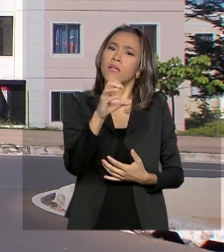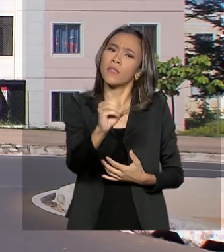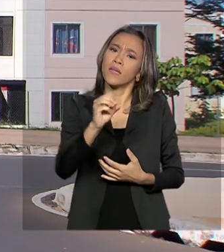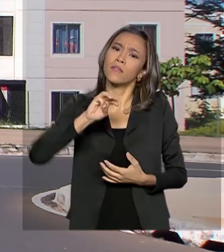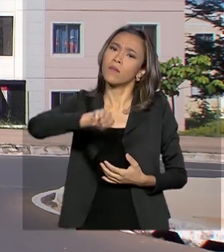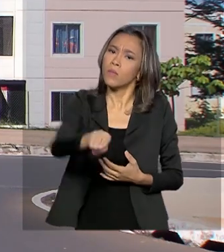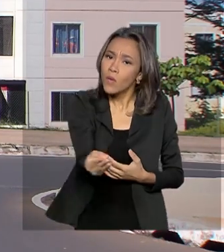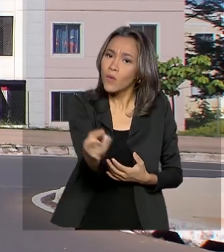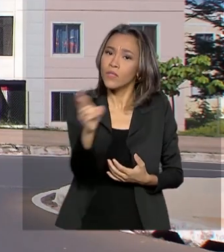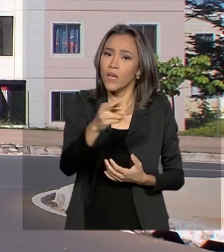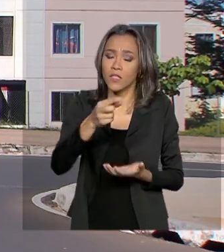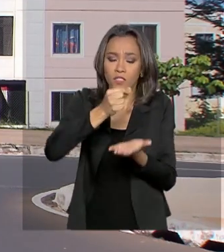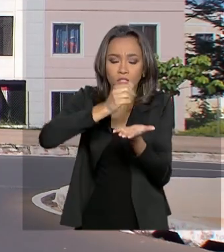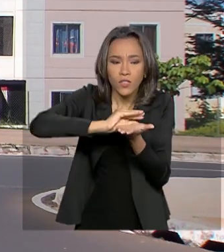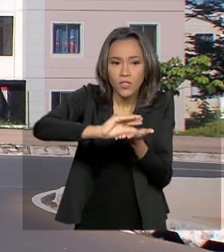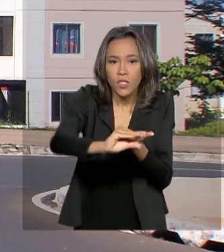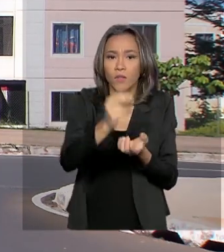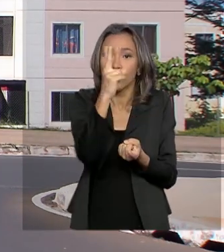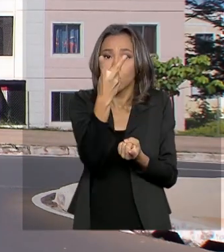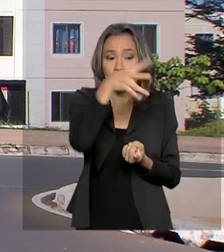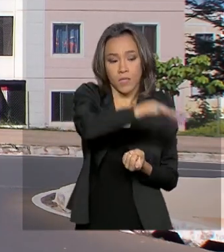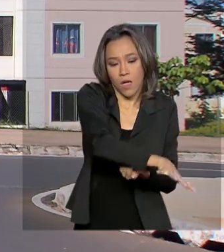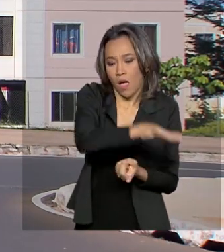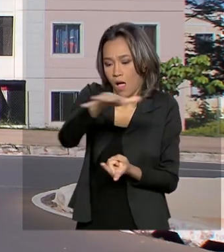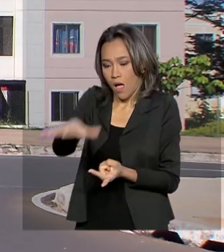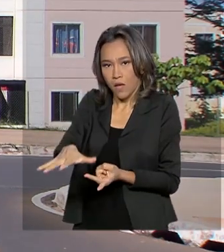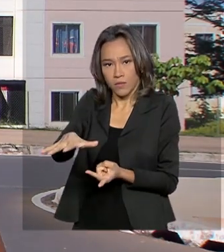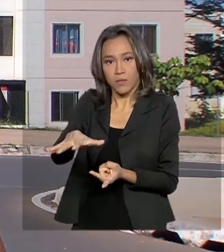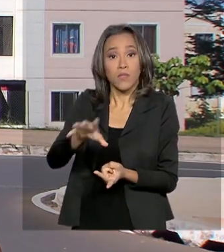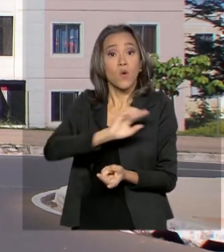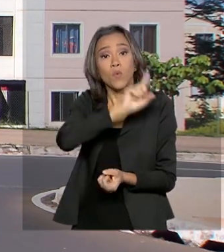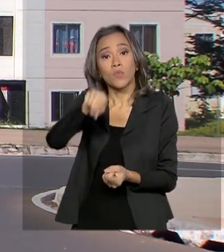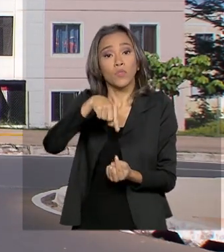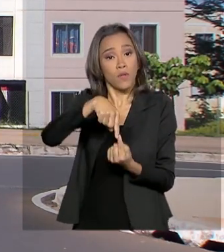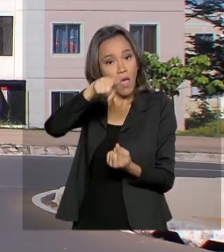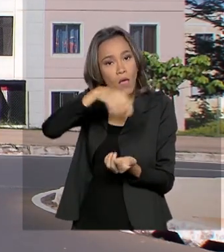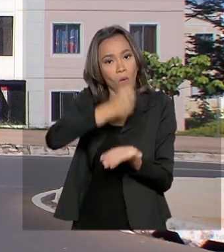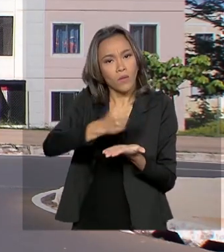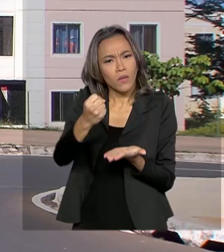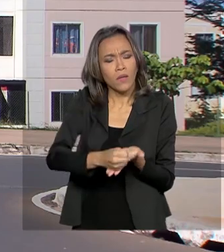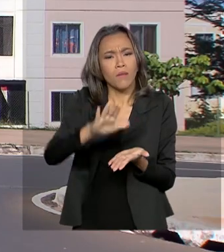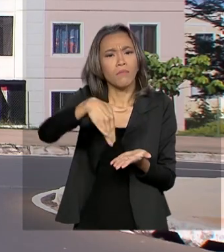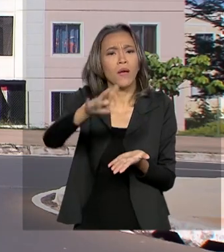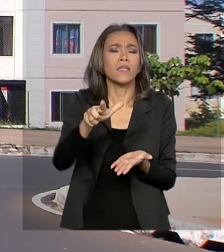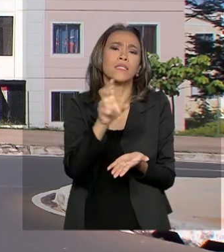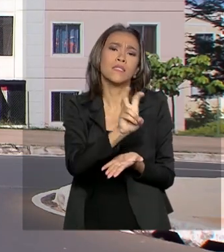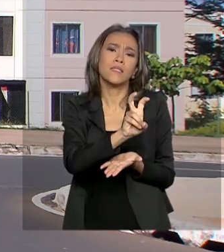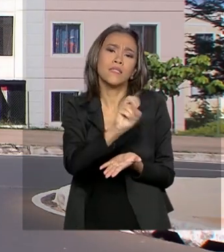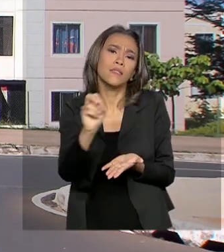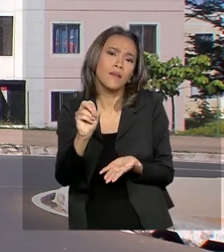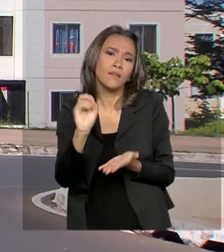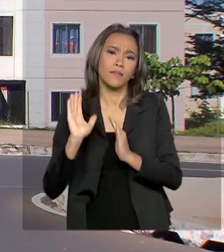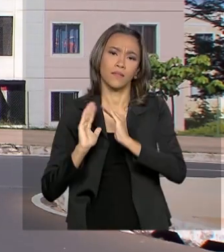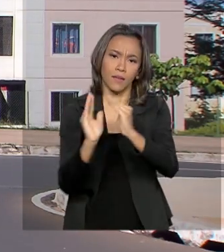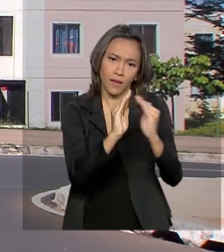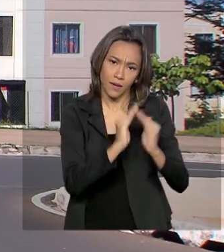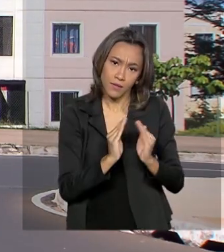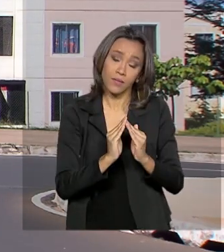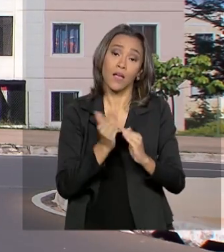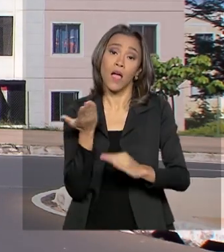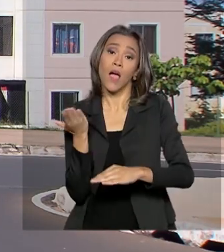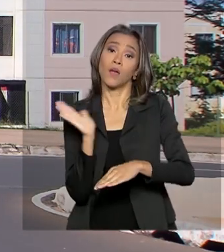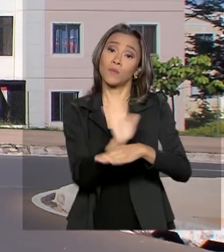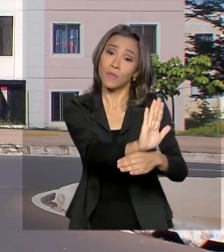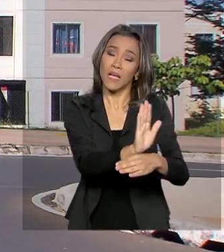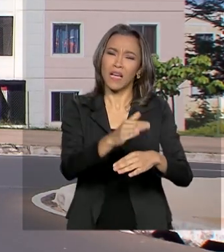em investimentos nas duas áreas. A expectativa é contratar mais de 500 mil moradias, beneficiar cerca